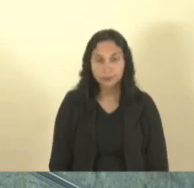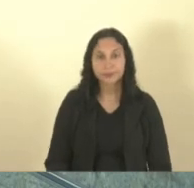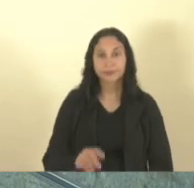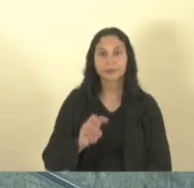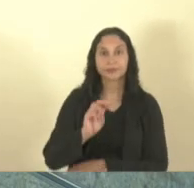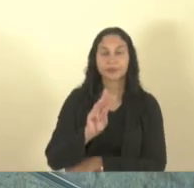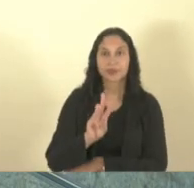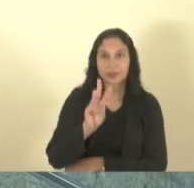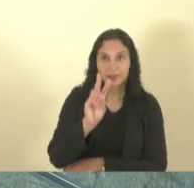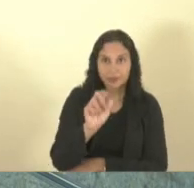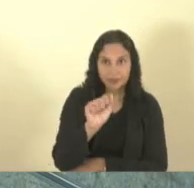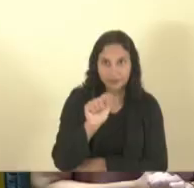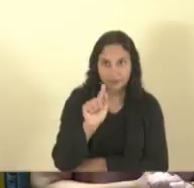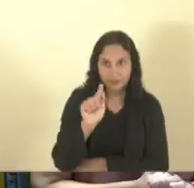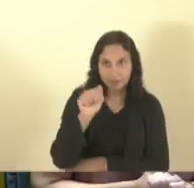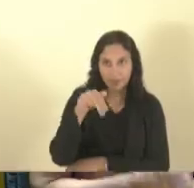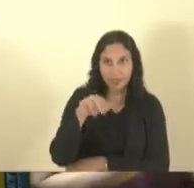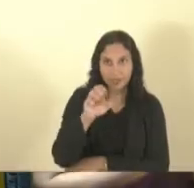Wagner Cordeiro.